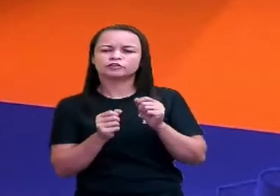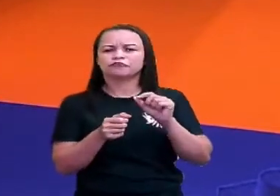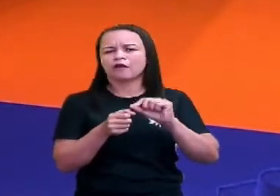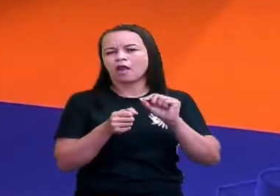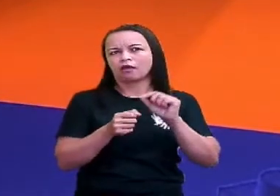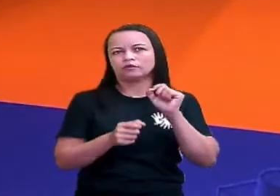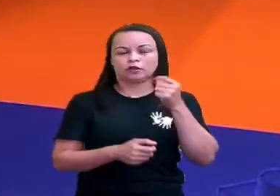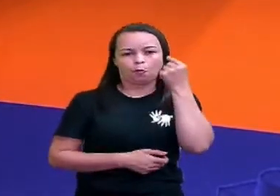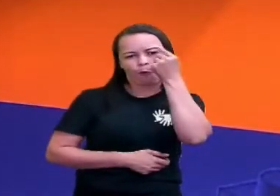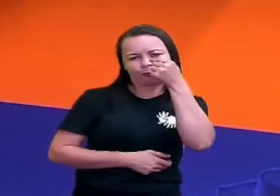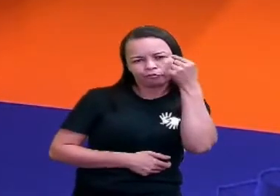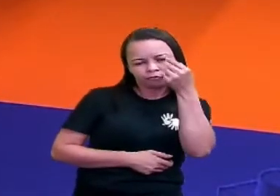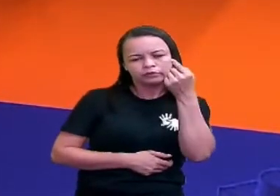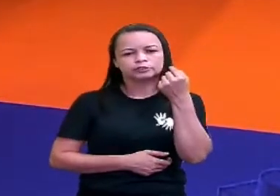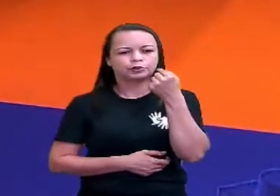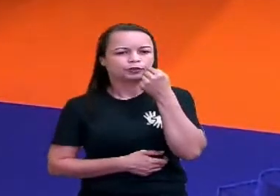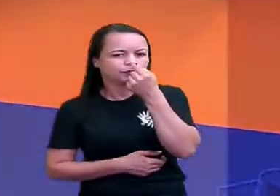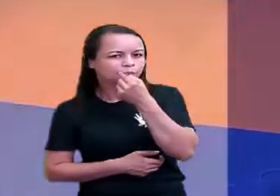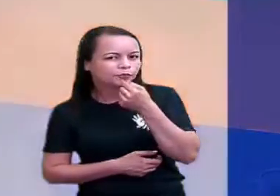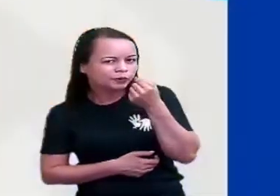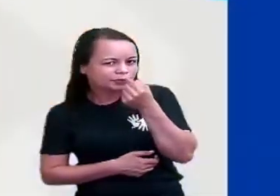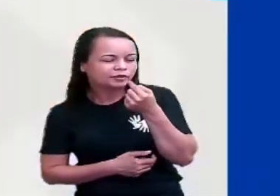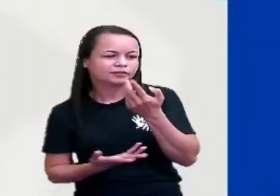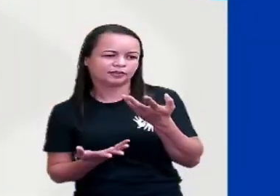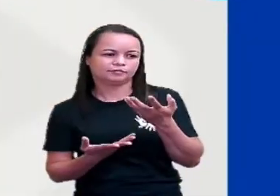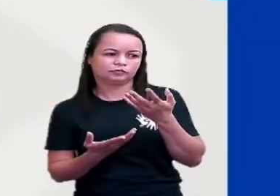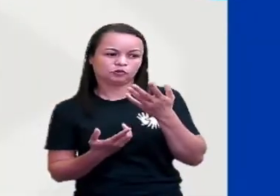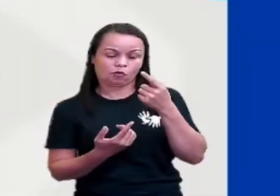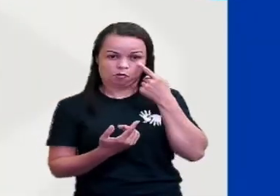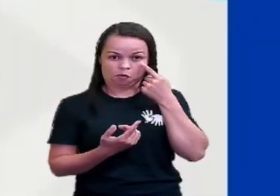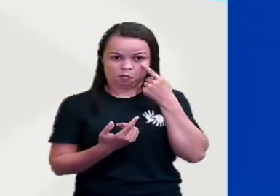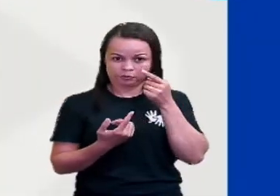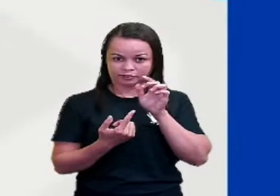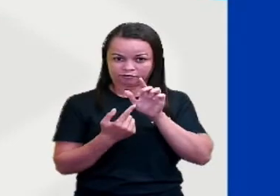podem fazer a boquinha. Eu fiz a boquinha assim, ó.